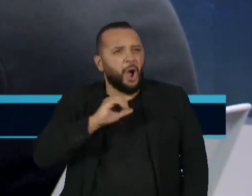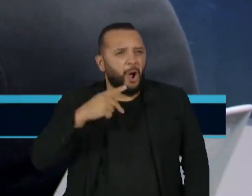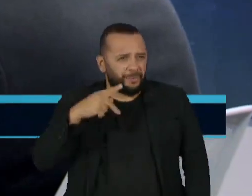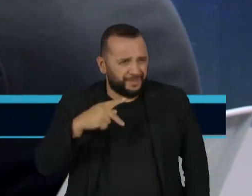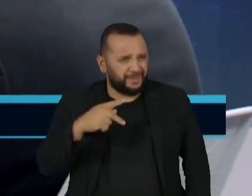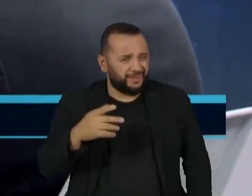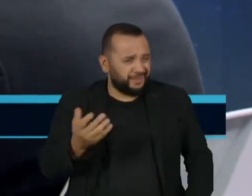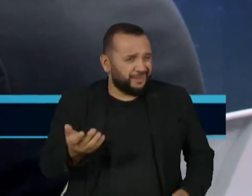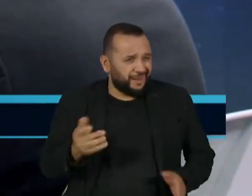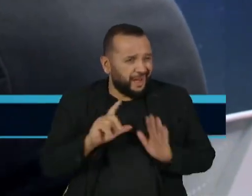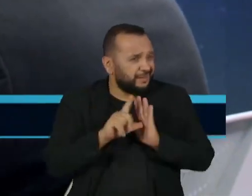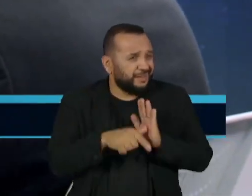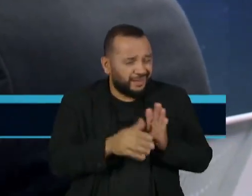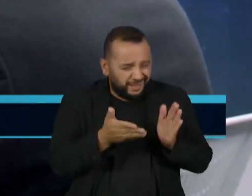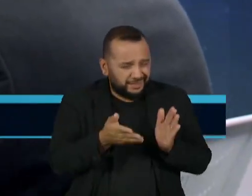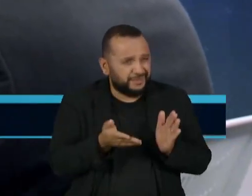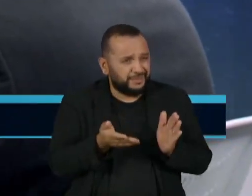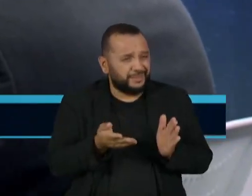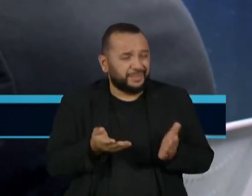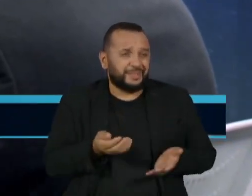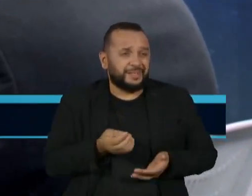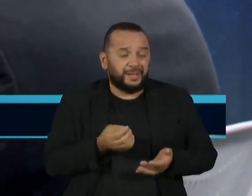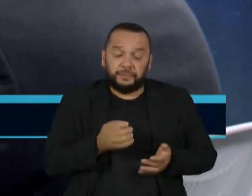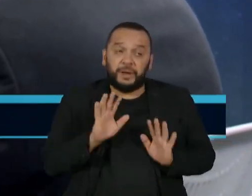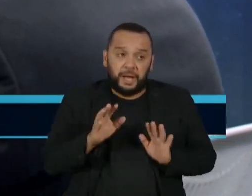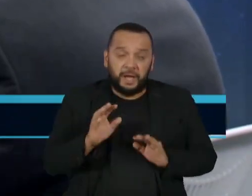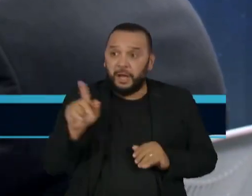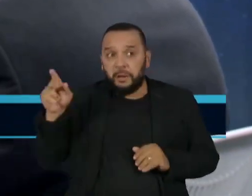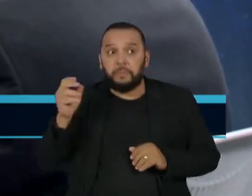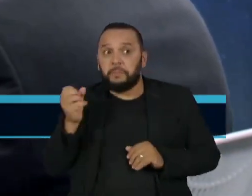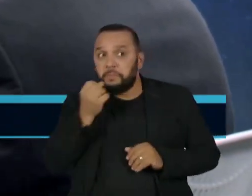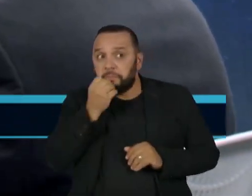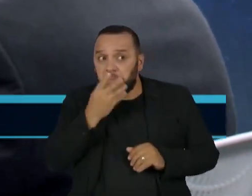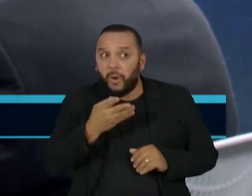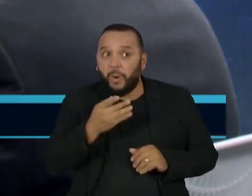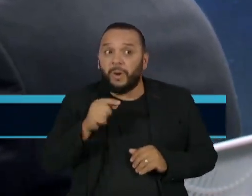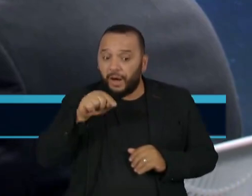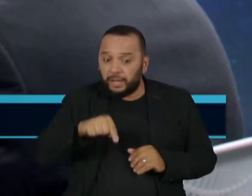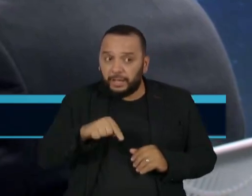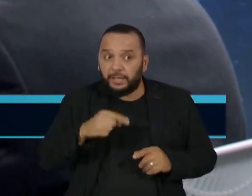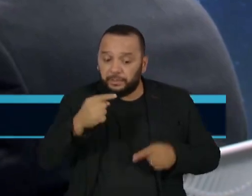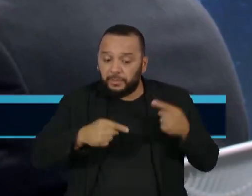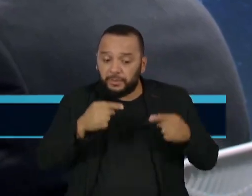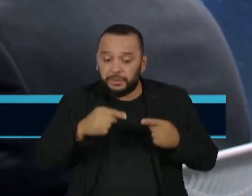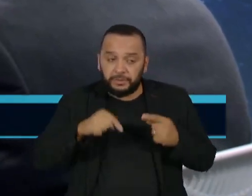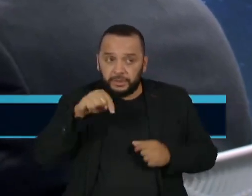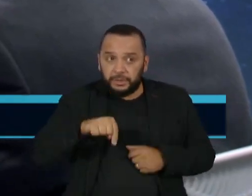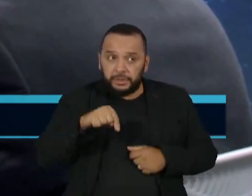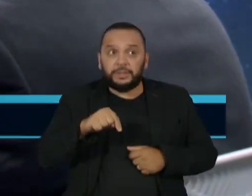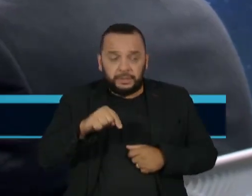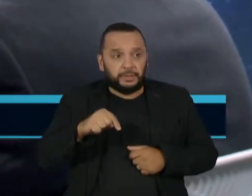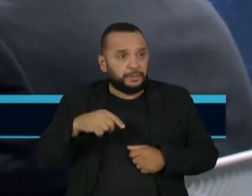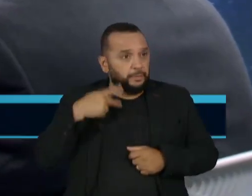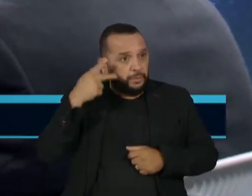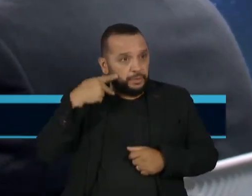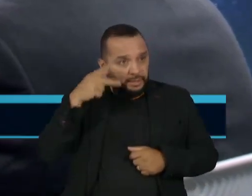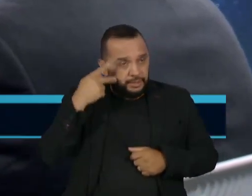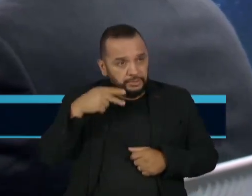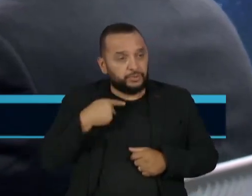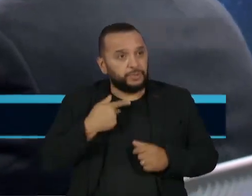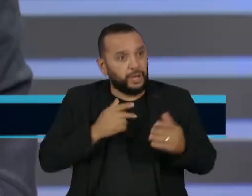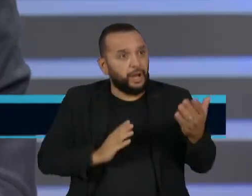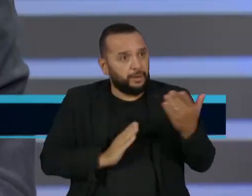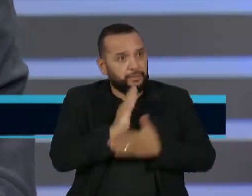a pena ou seria melhor que eles estivessem aqui acelerando essas pautas importantíssimas que precisam ser